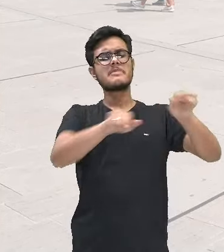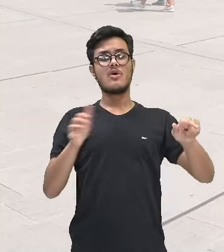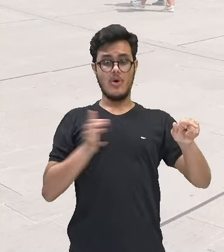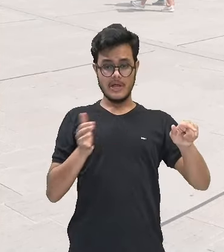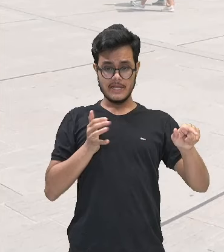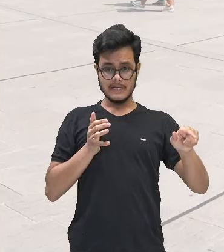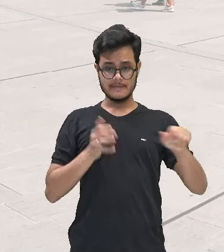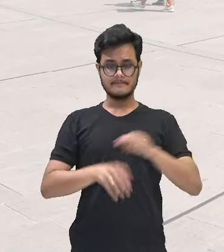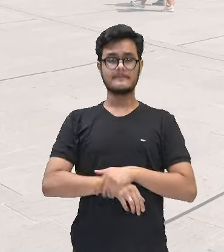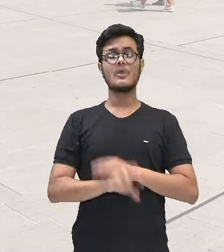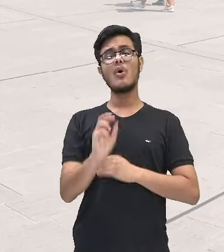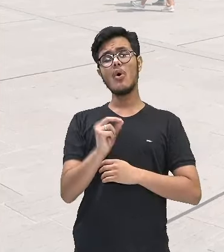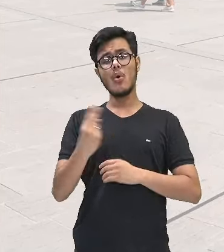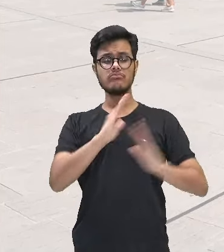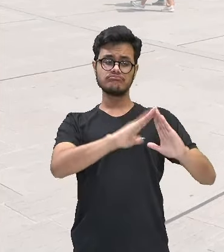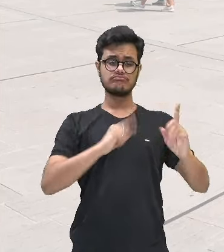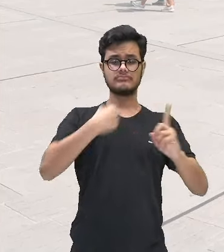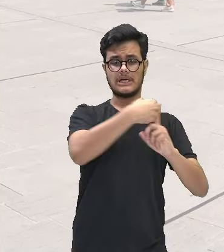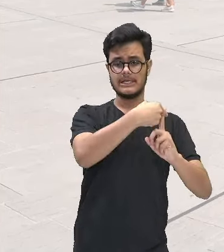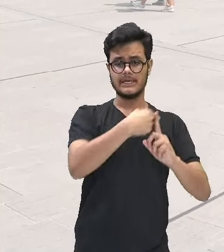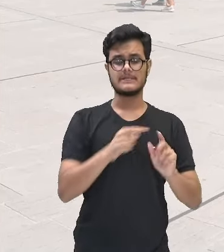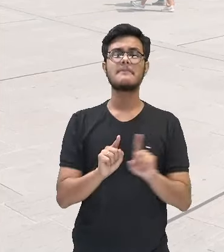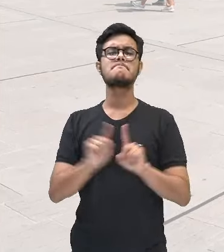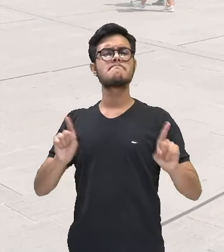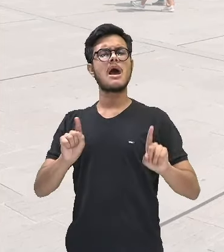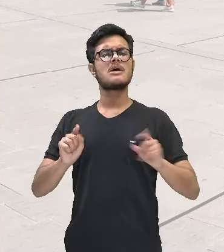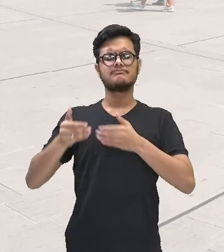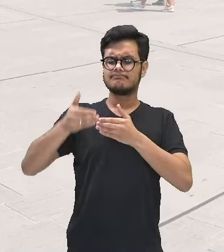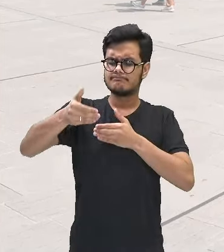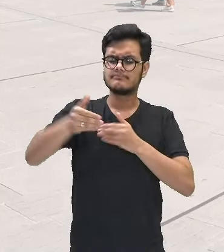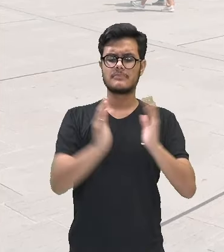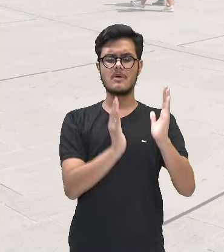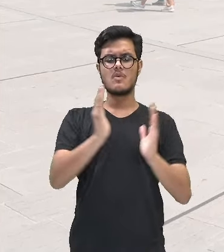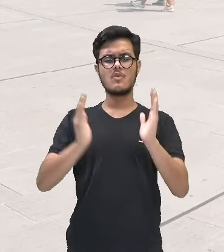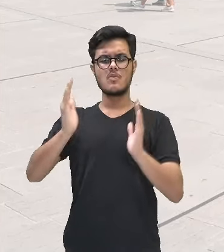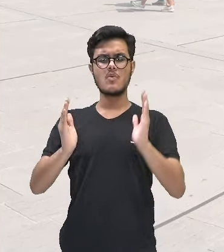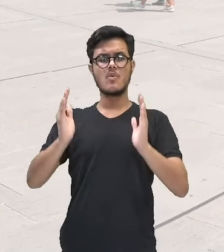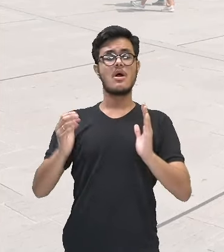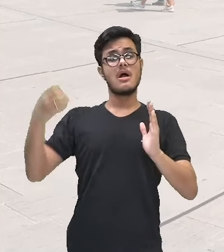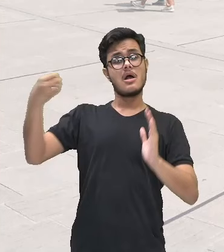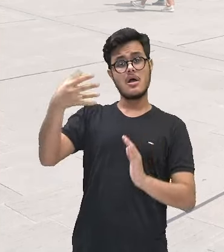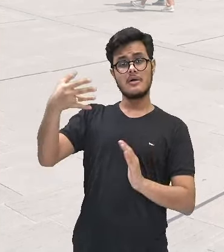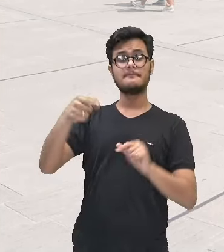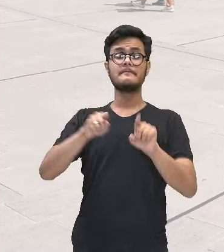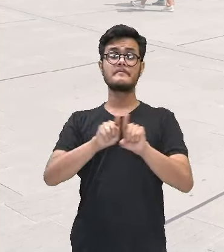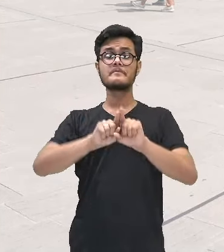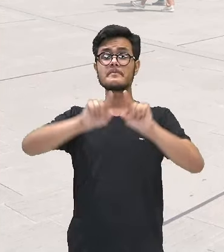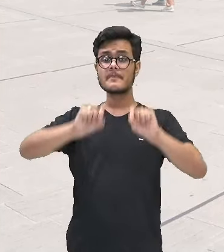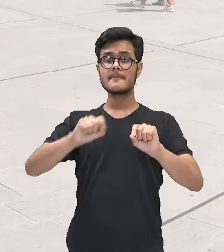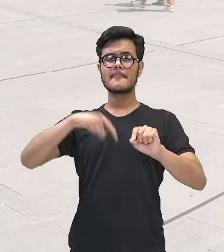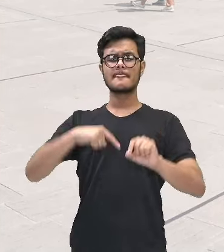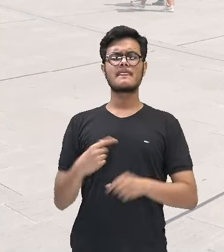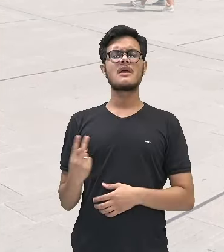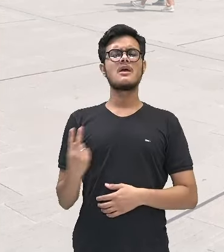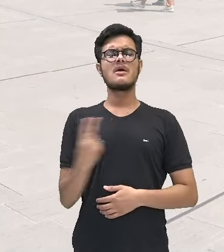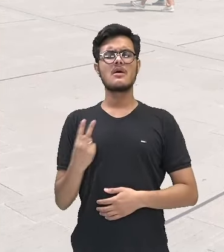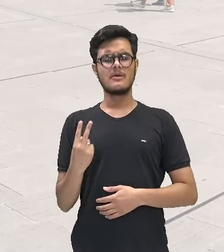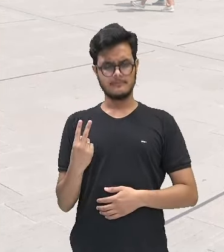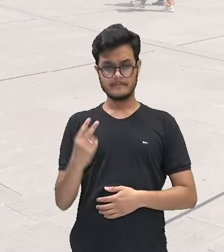ok? Vamos observar também, durante esse processo do Renascimento, a questão a dualidade entre o